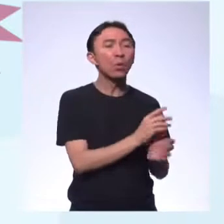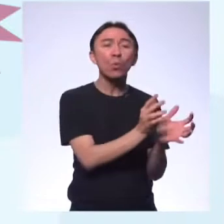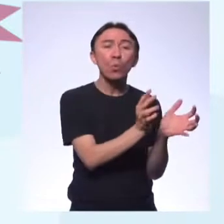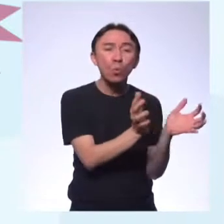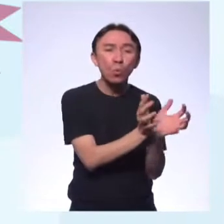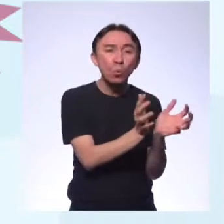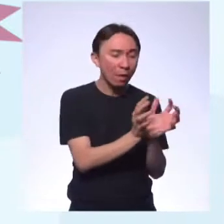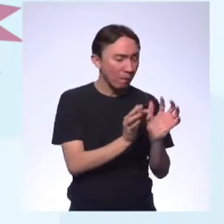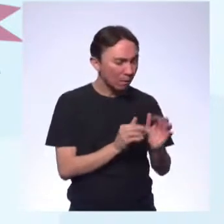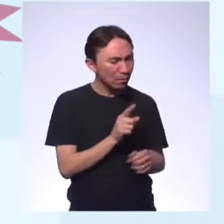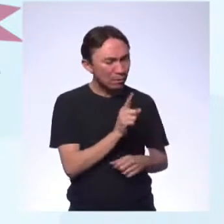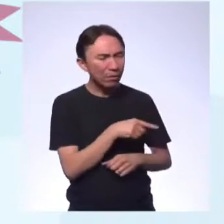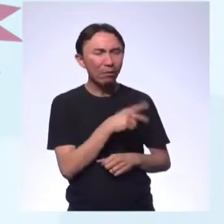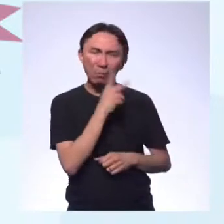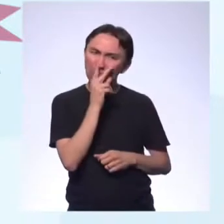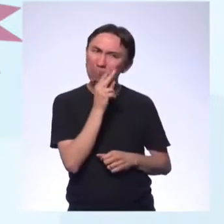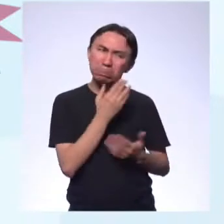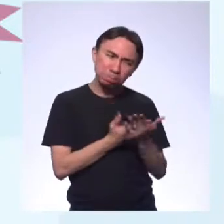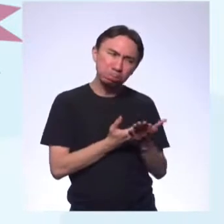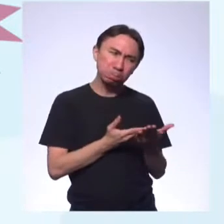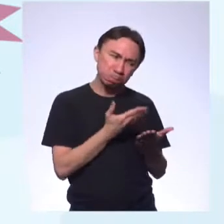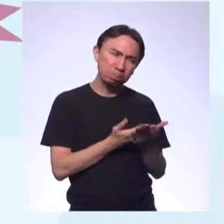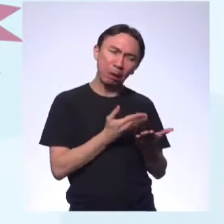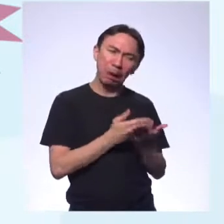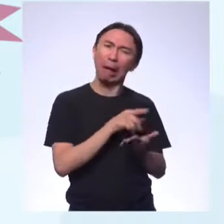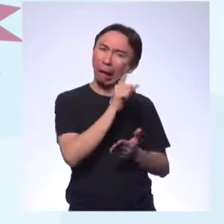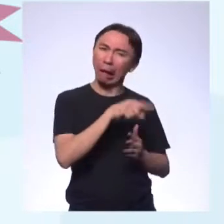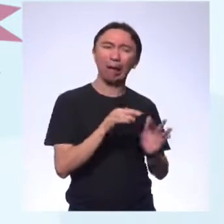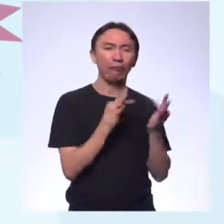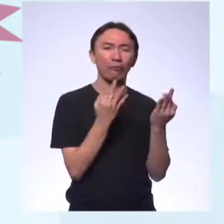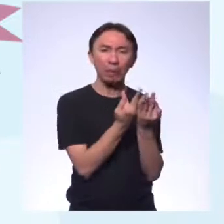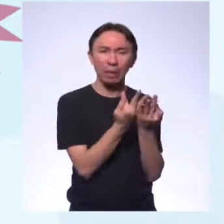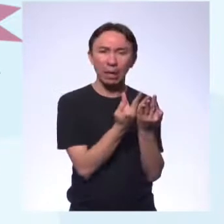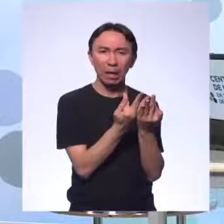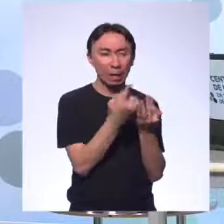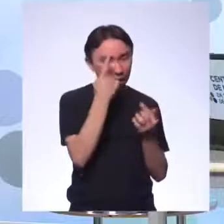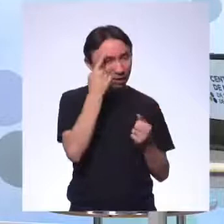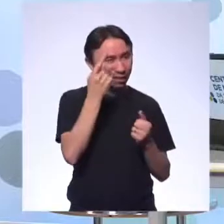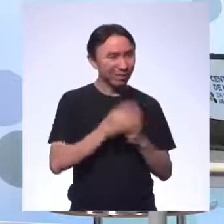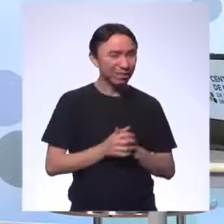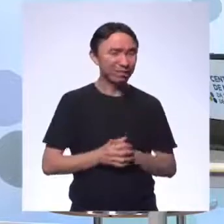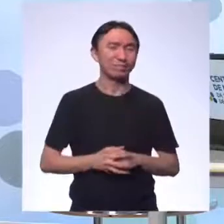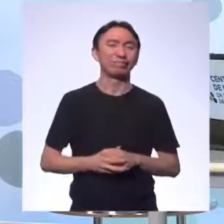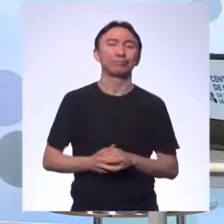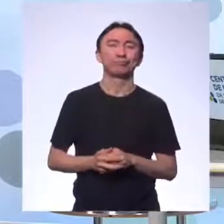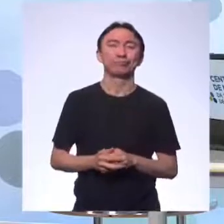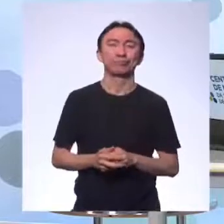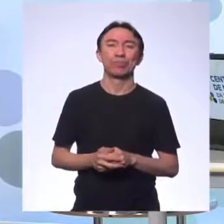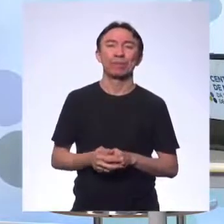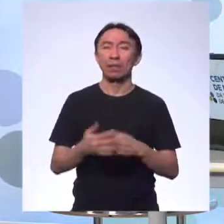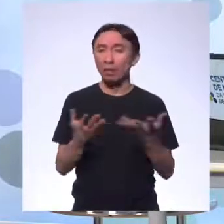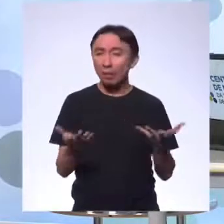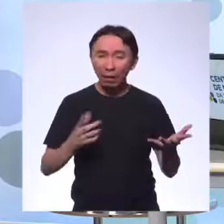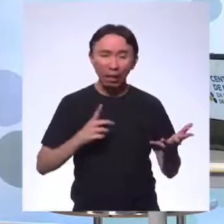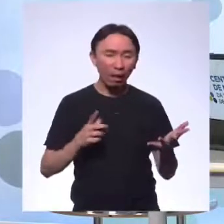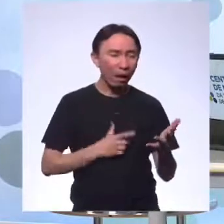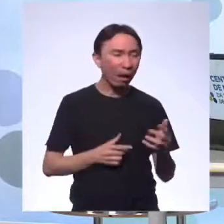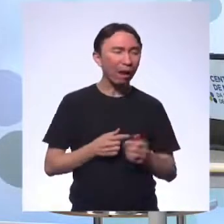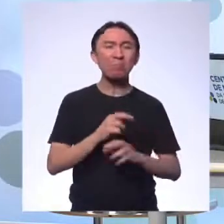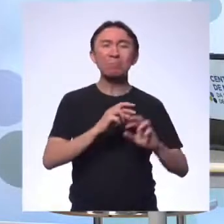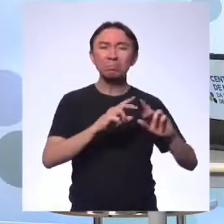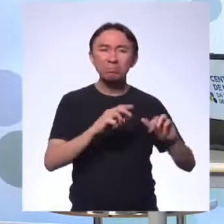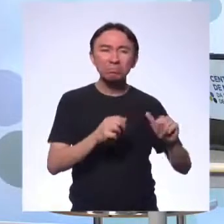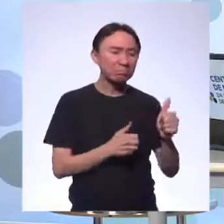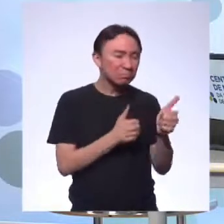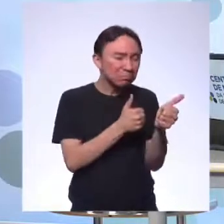né? E entender essa questão evolutiva. Tá? Então, essa proximidade com os seres vivos, essa